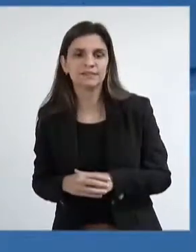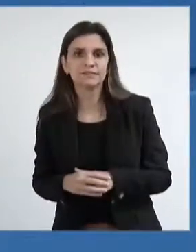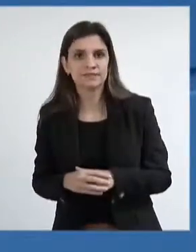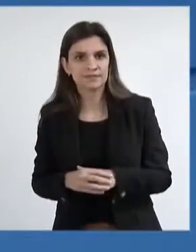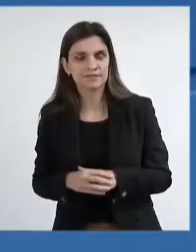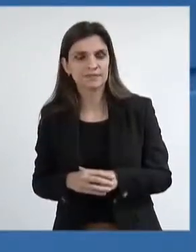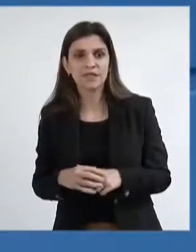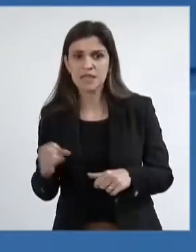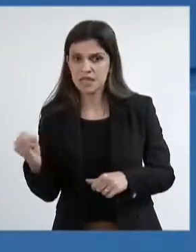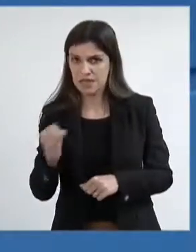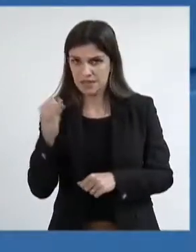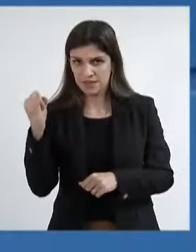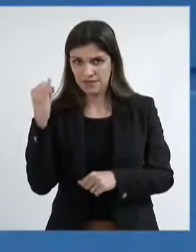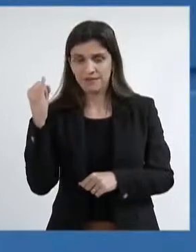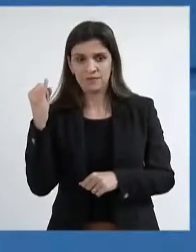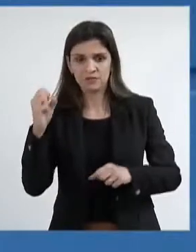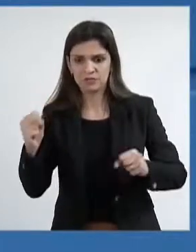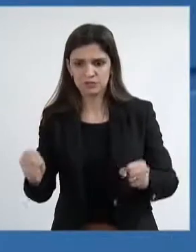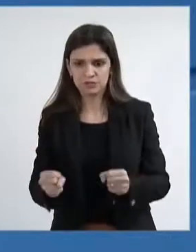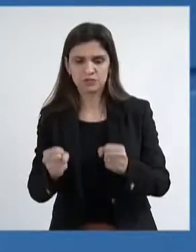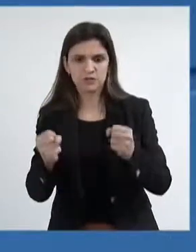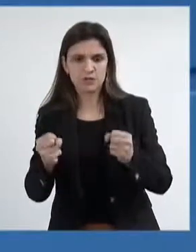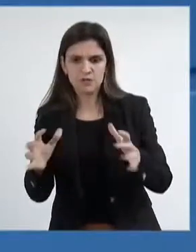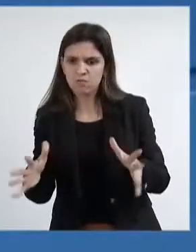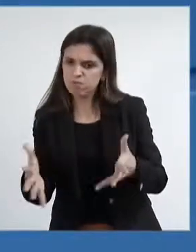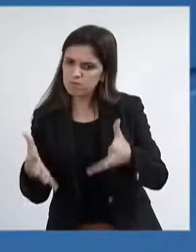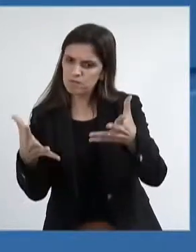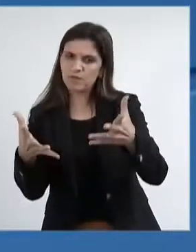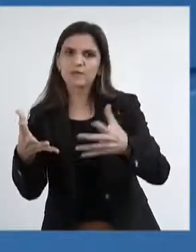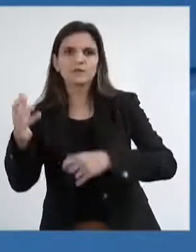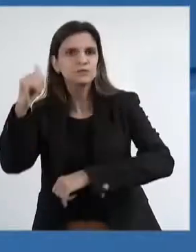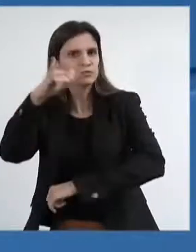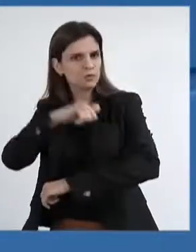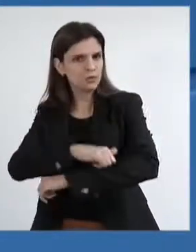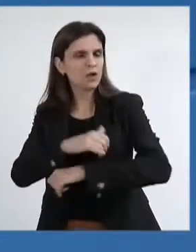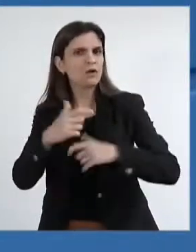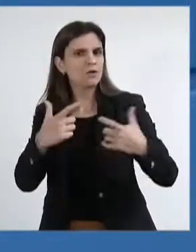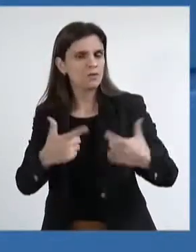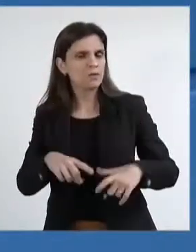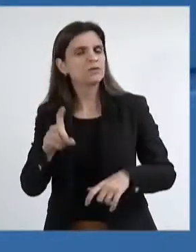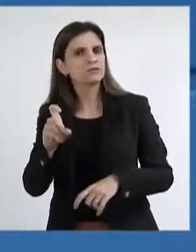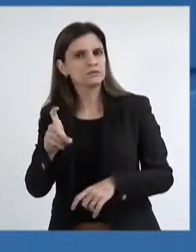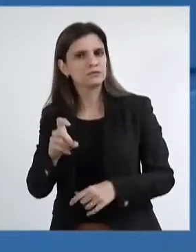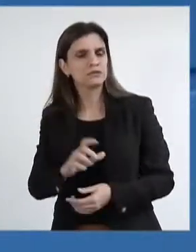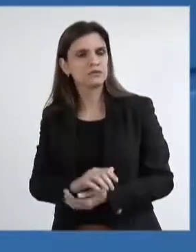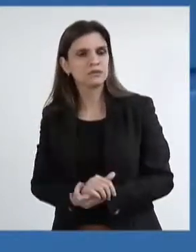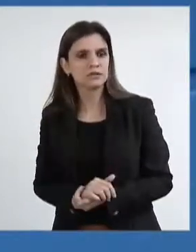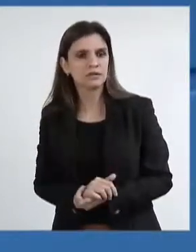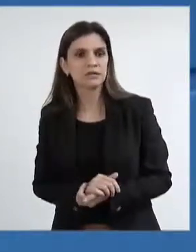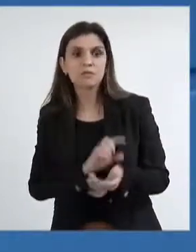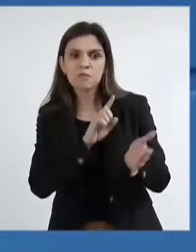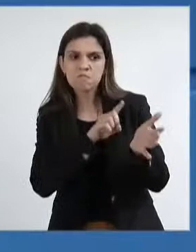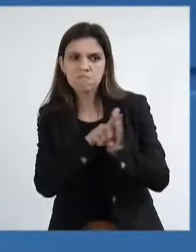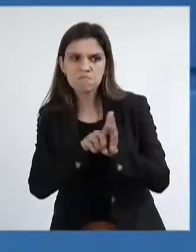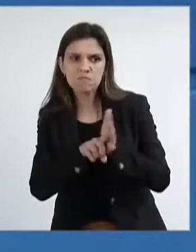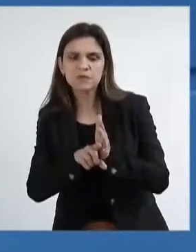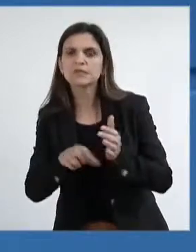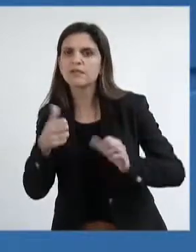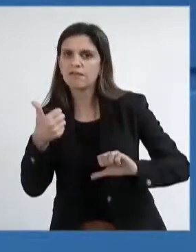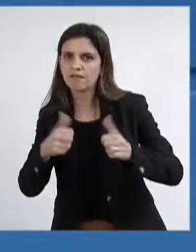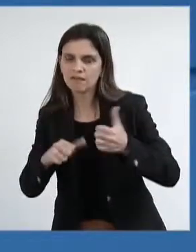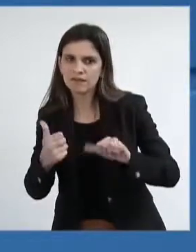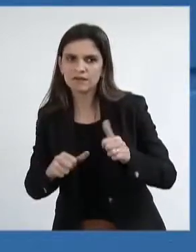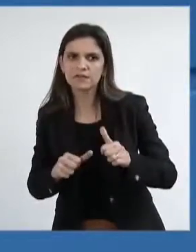Dourados? A competição em relação a esses aspectos, né? Nós temos que analisar, inclusive, a questão da postura